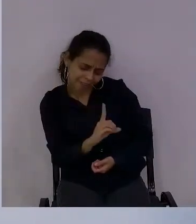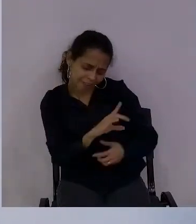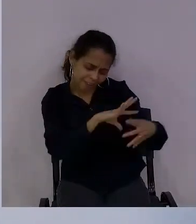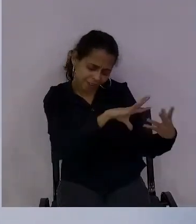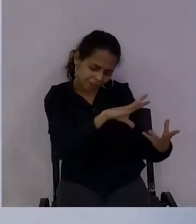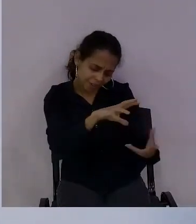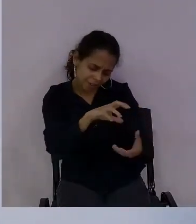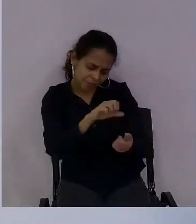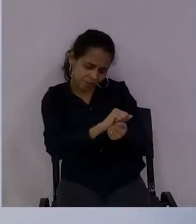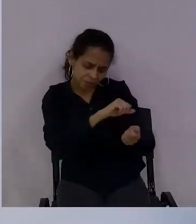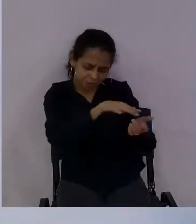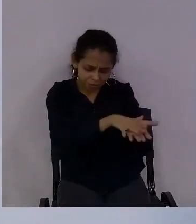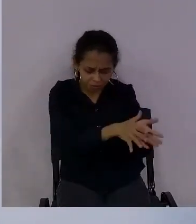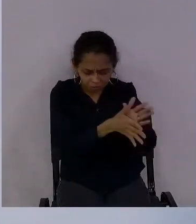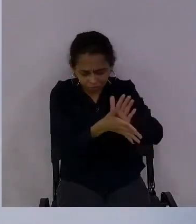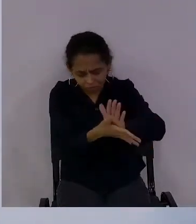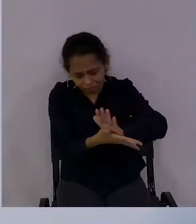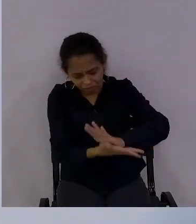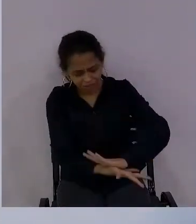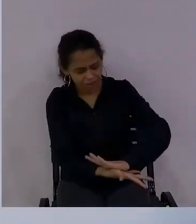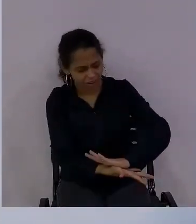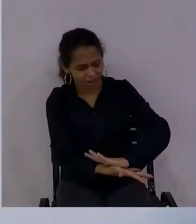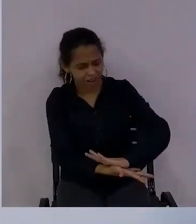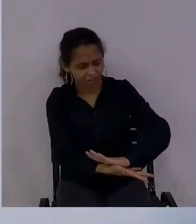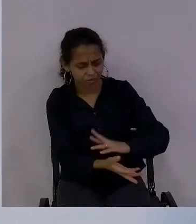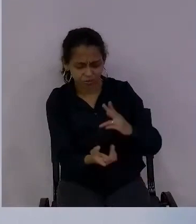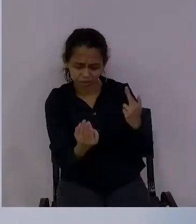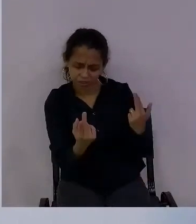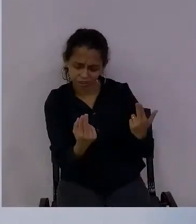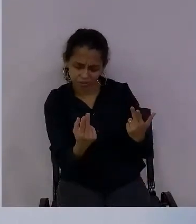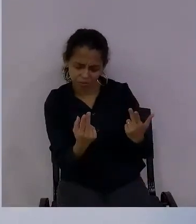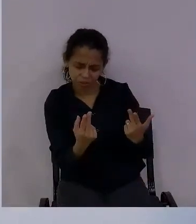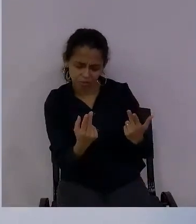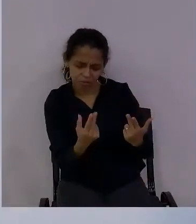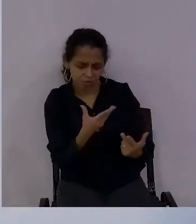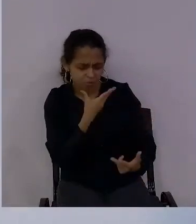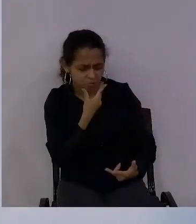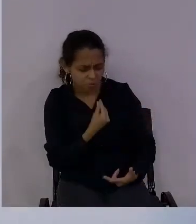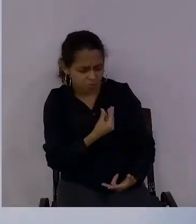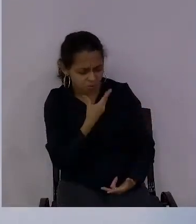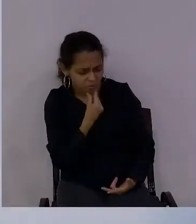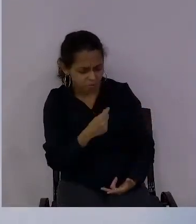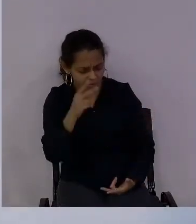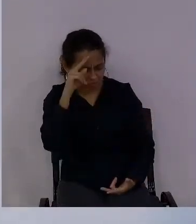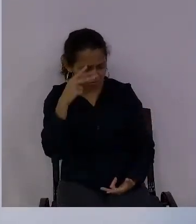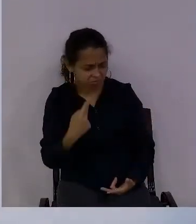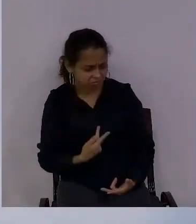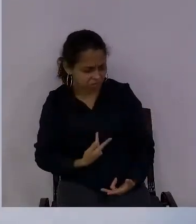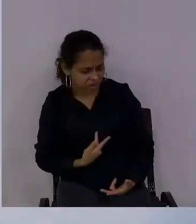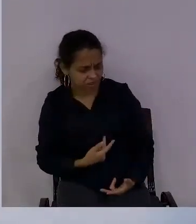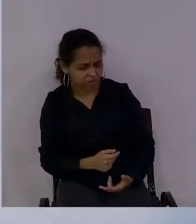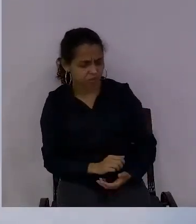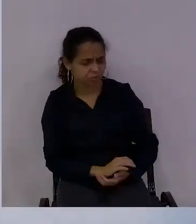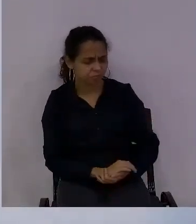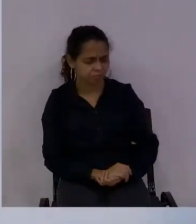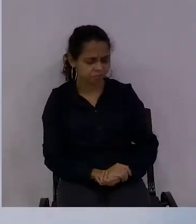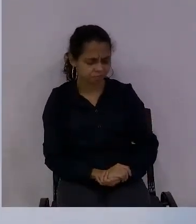por todas as humilhações típicas da condição de um homem de carne e osso.